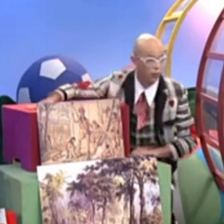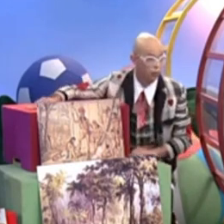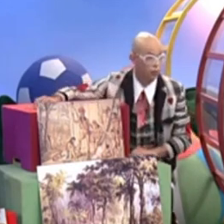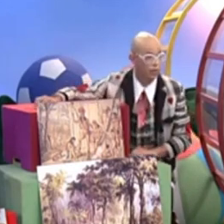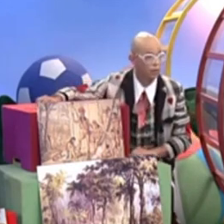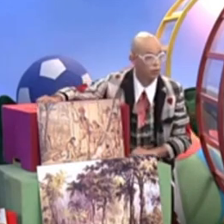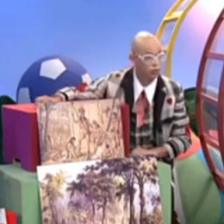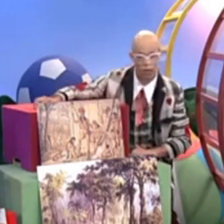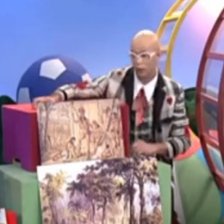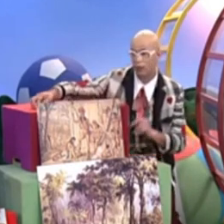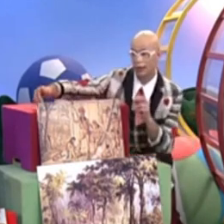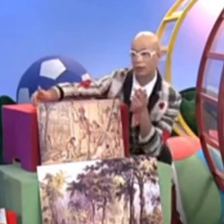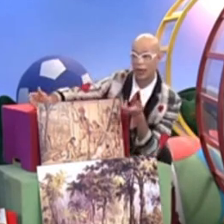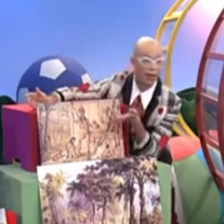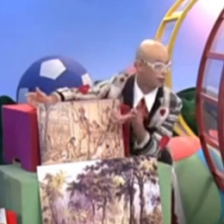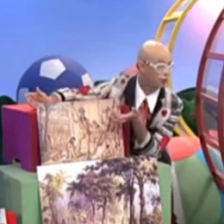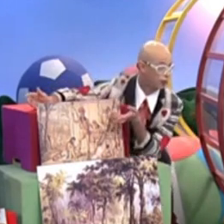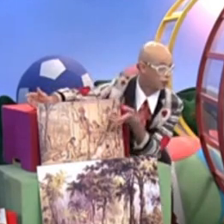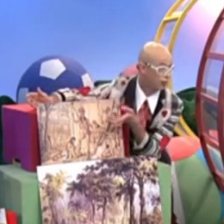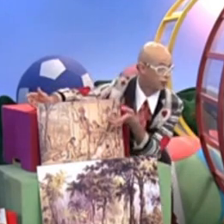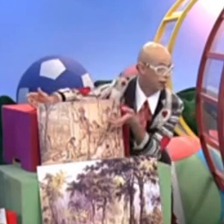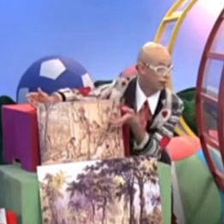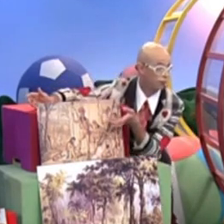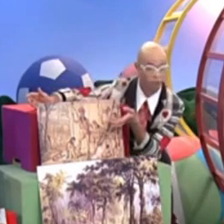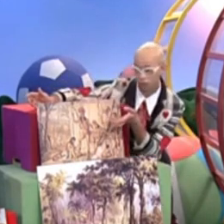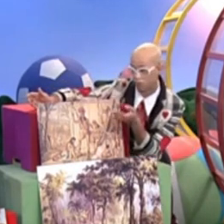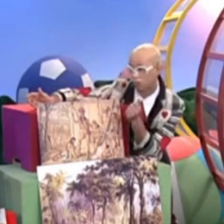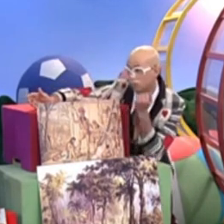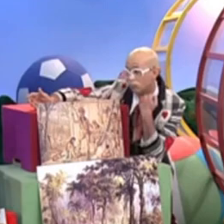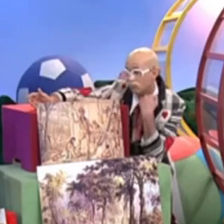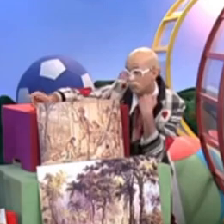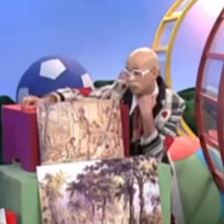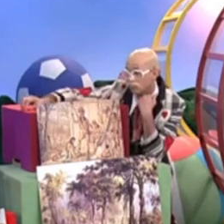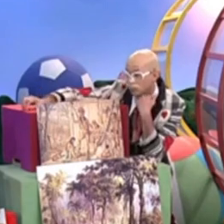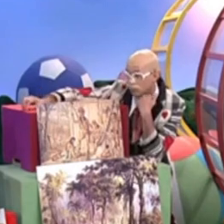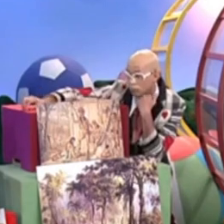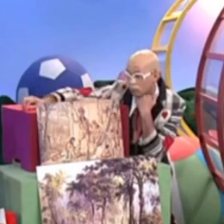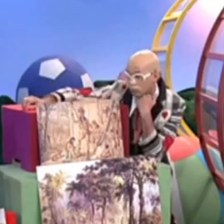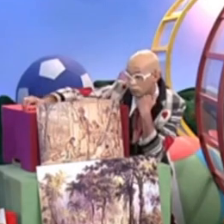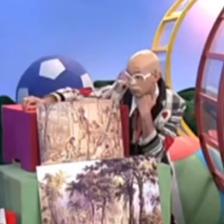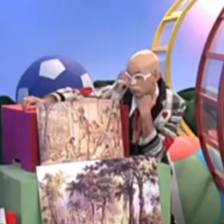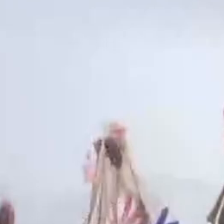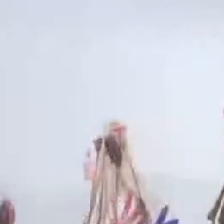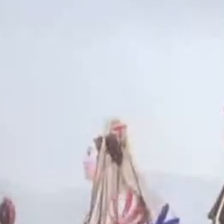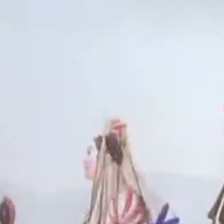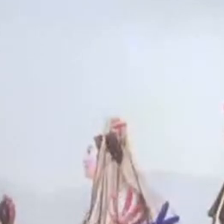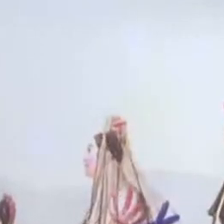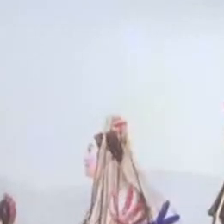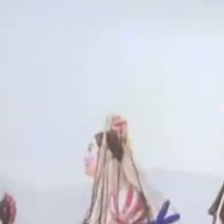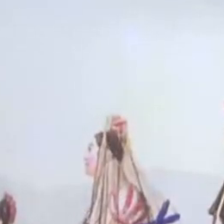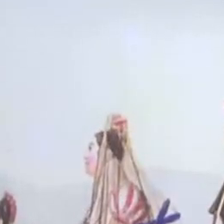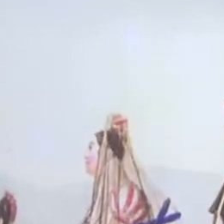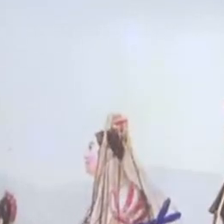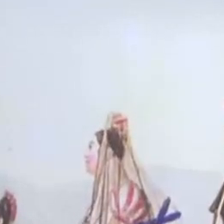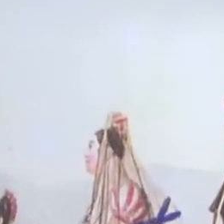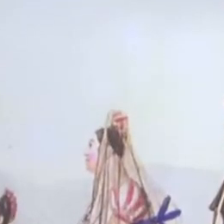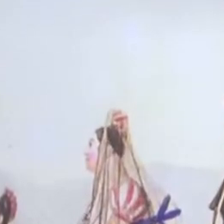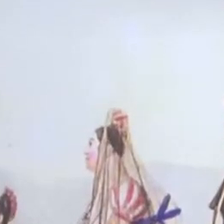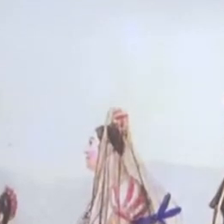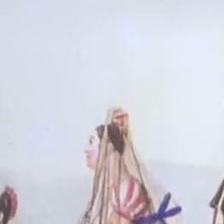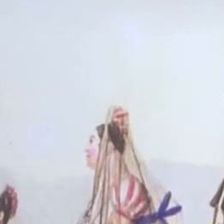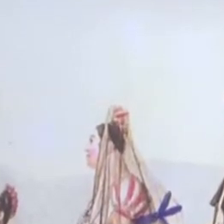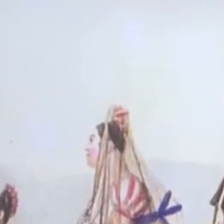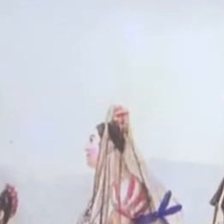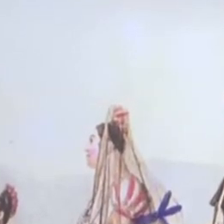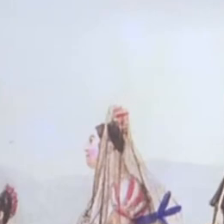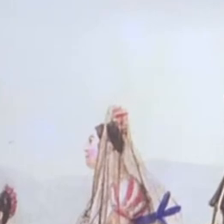E provavelmente os escravos que moravam dentro da casa dos senhores, né? E por que que eles estão em fila? Eles andavam em fila pra lá e pra cá? Acho que sim.